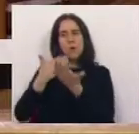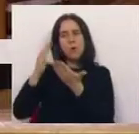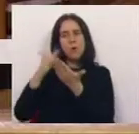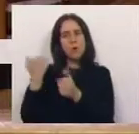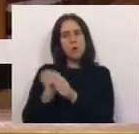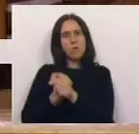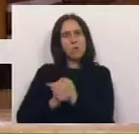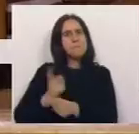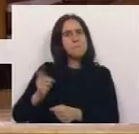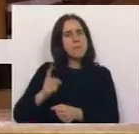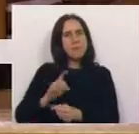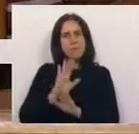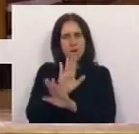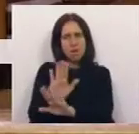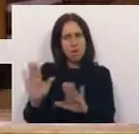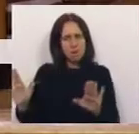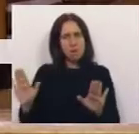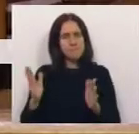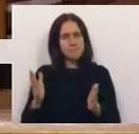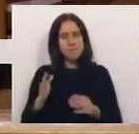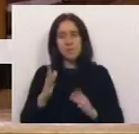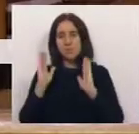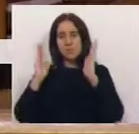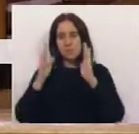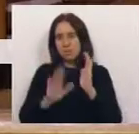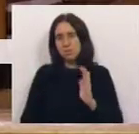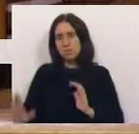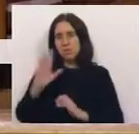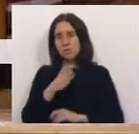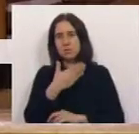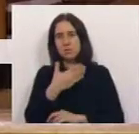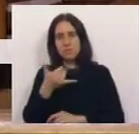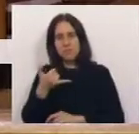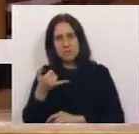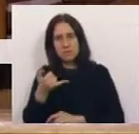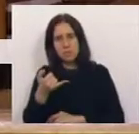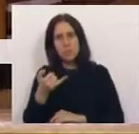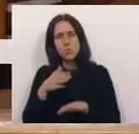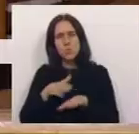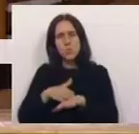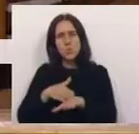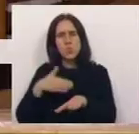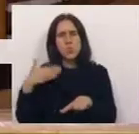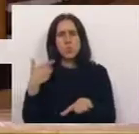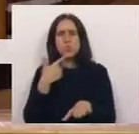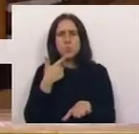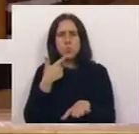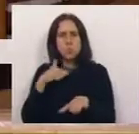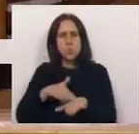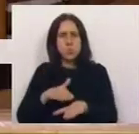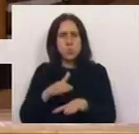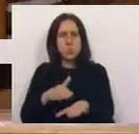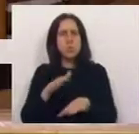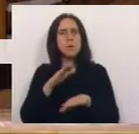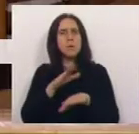outras ainda em execução, a Estrada Nacional 125 continua com engarrafamentos e grande acumulação de tráfego, visto